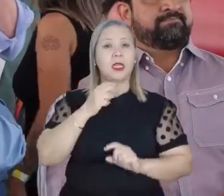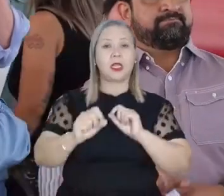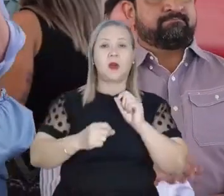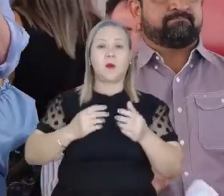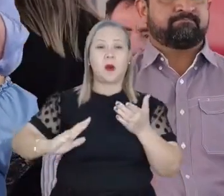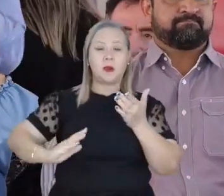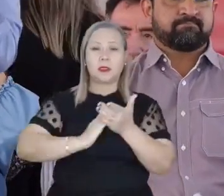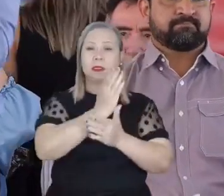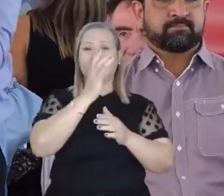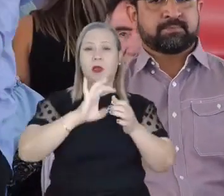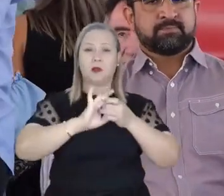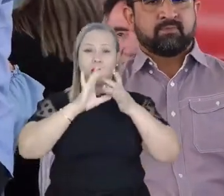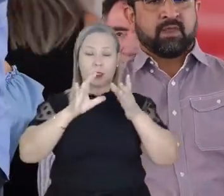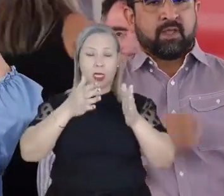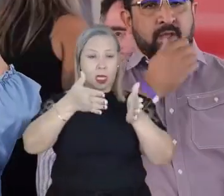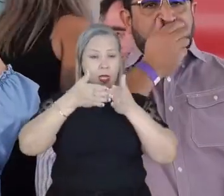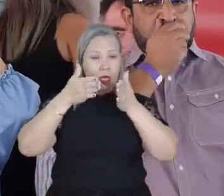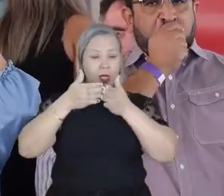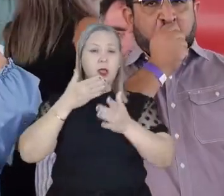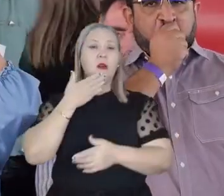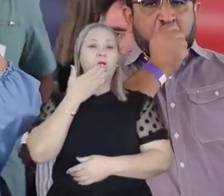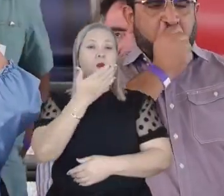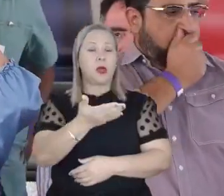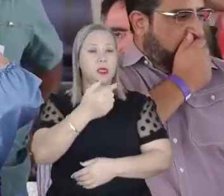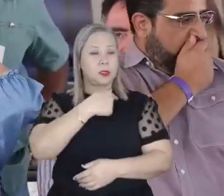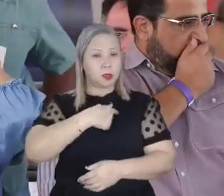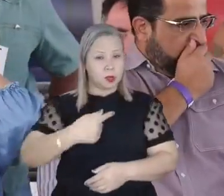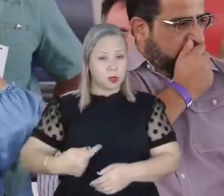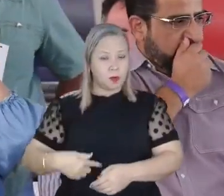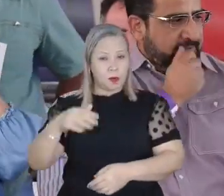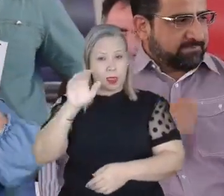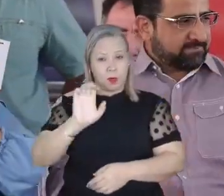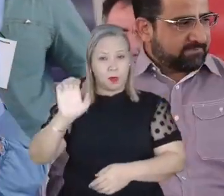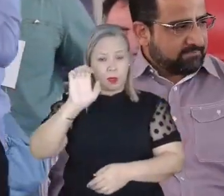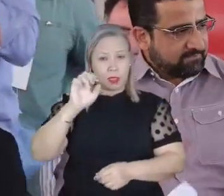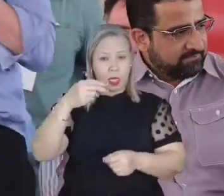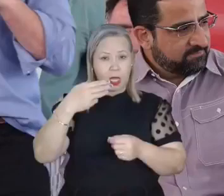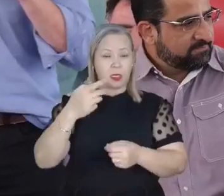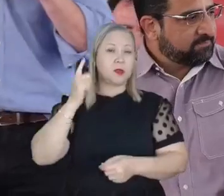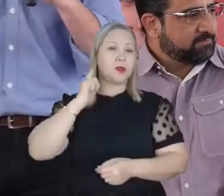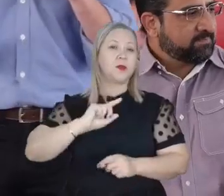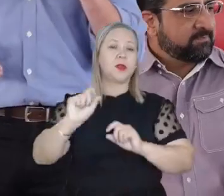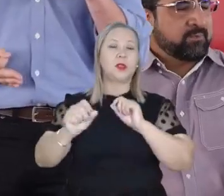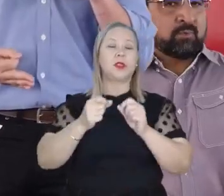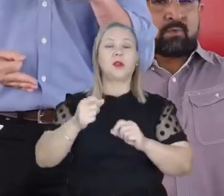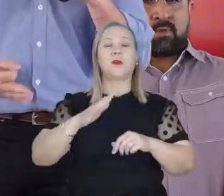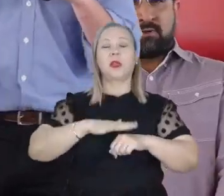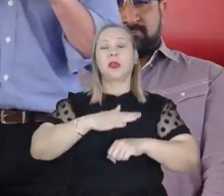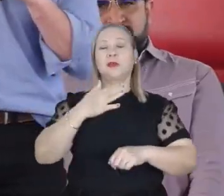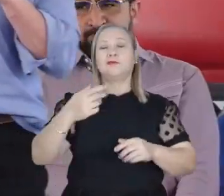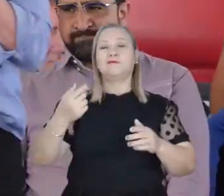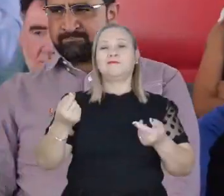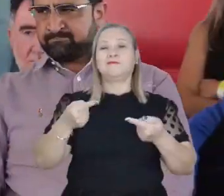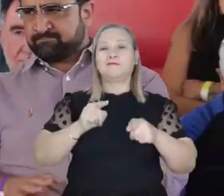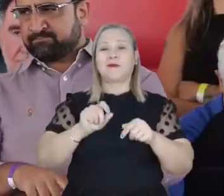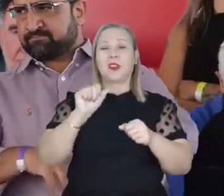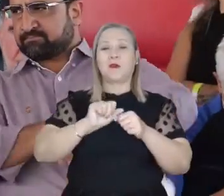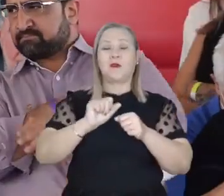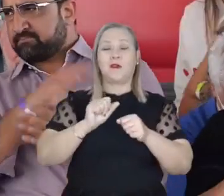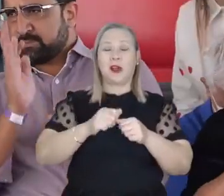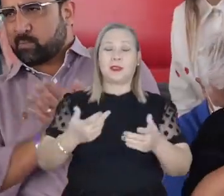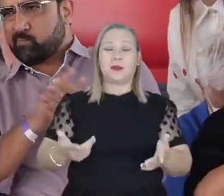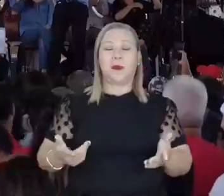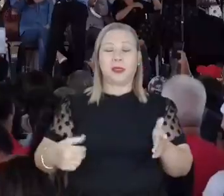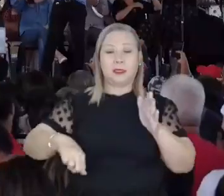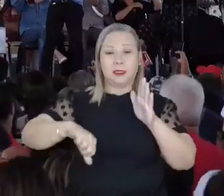que o governo do estado não cometa mais um crime, presidente Lula, contra o estado de Minas Gerais. Basta o crime